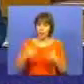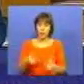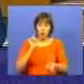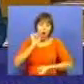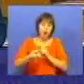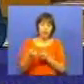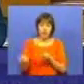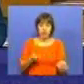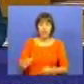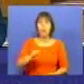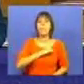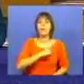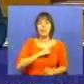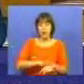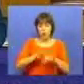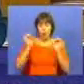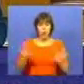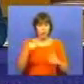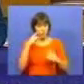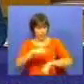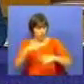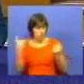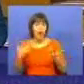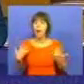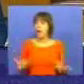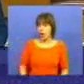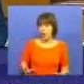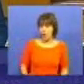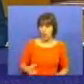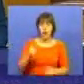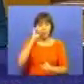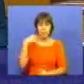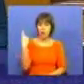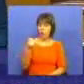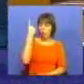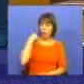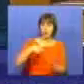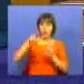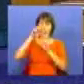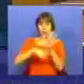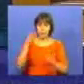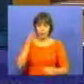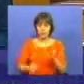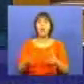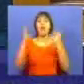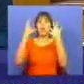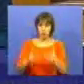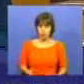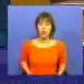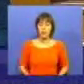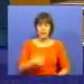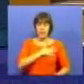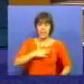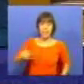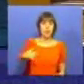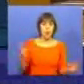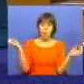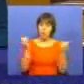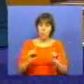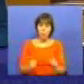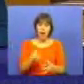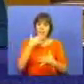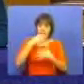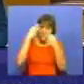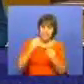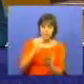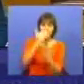que é a gestão privada de um hospital público. Agora, soube-se ontem, por um relatório do Tribunal de Contas, que na saúde não há registro